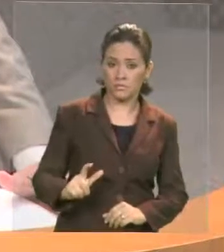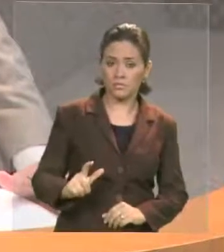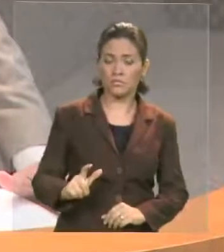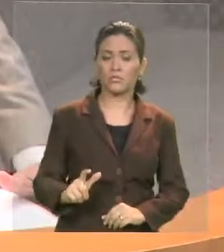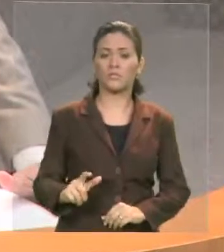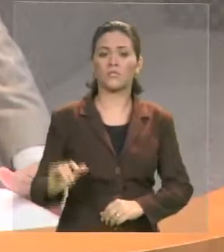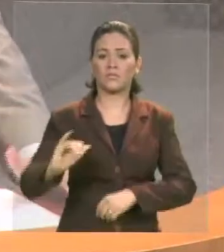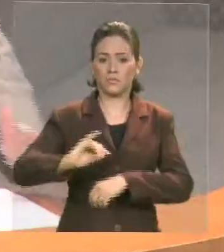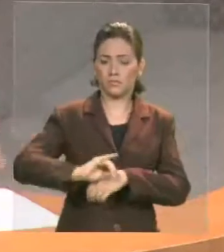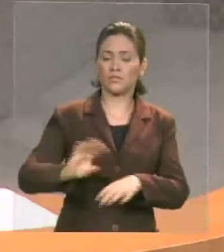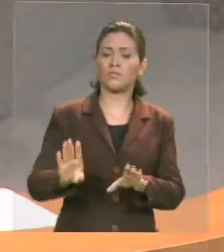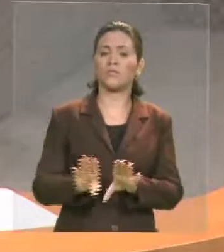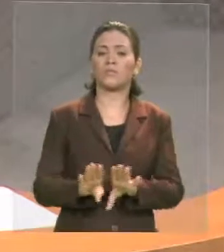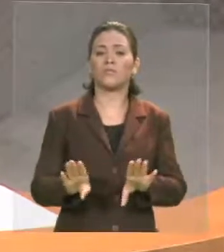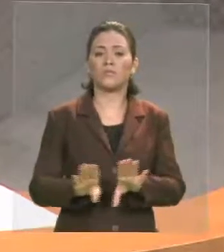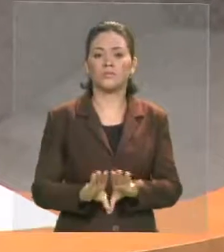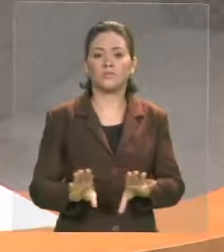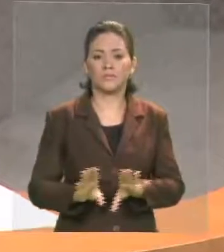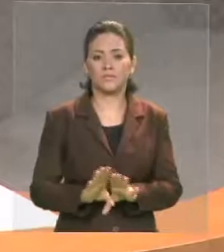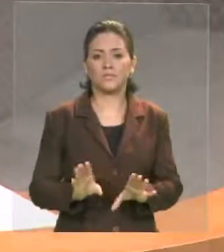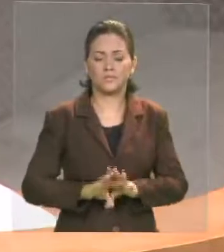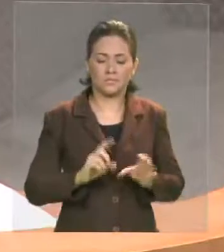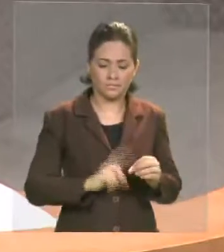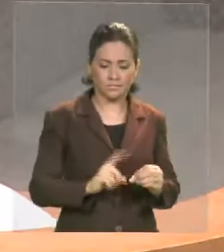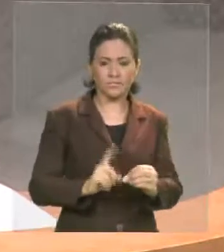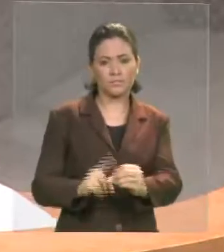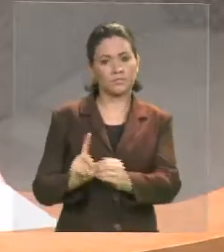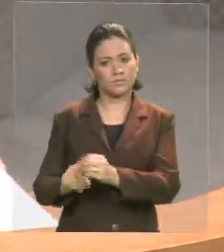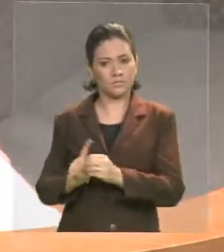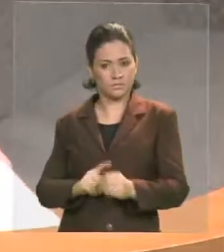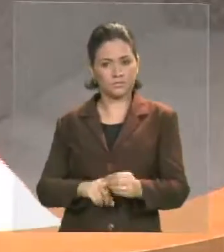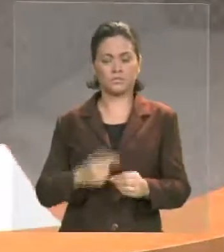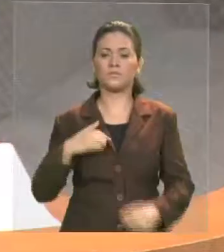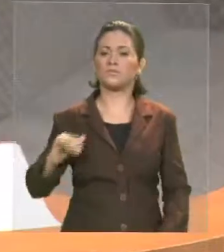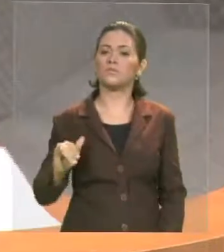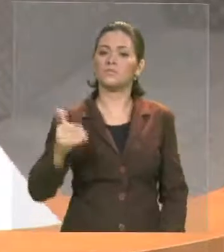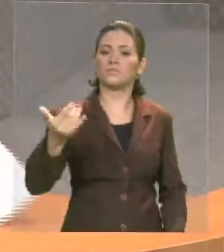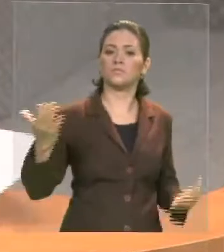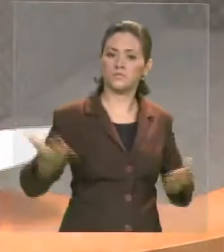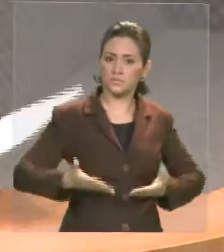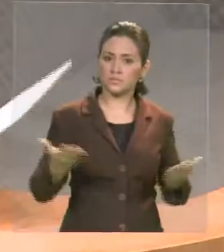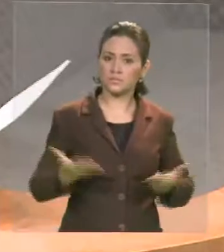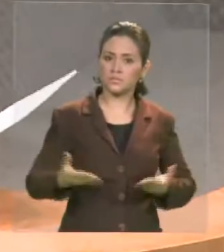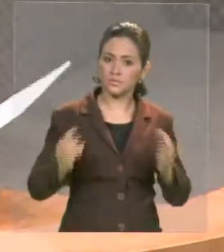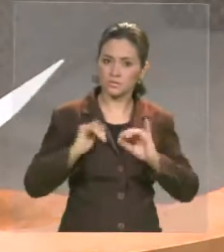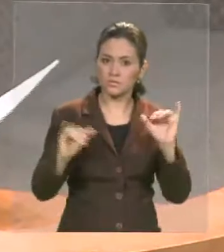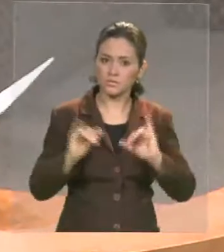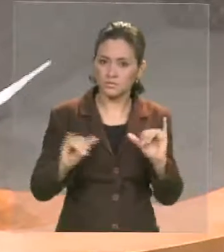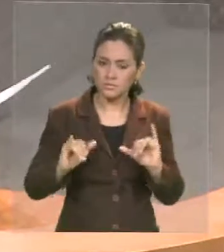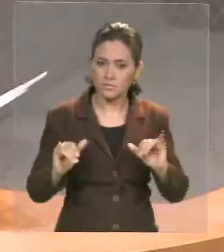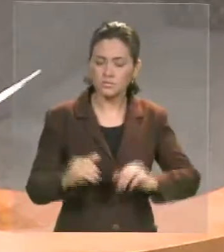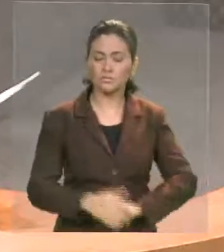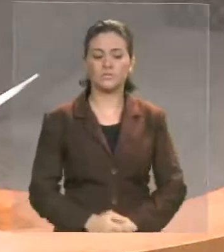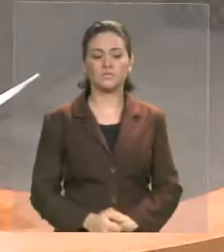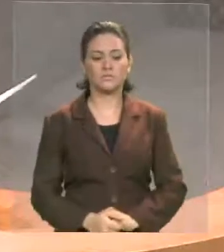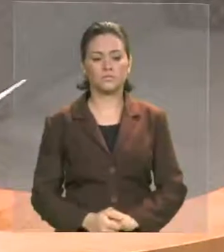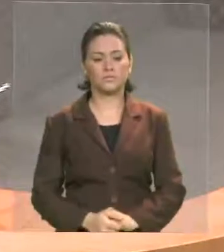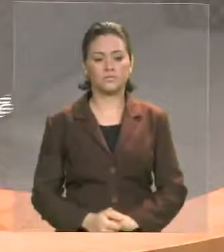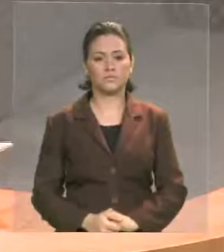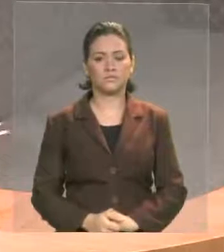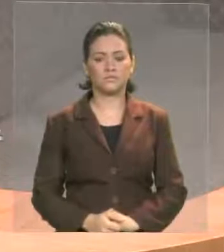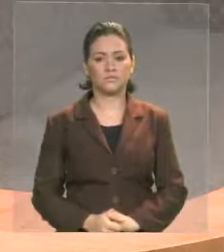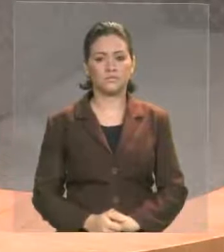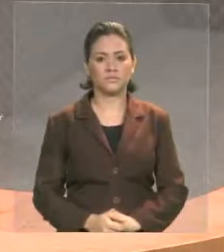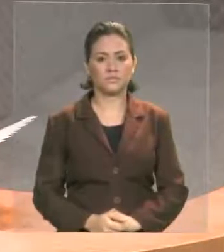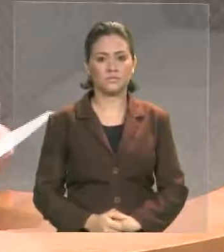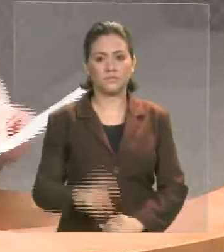da capital, mas como também do interior. E aproveito só para destacar inicialmente a largada